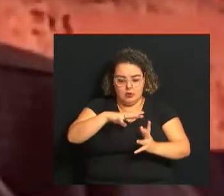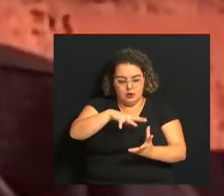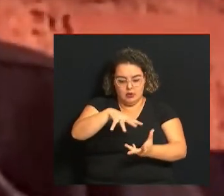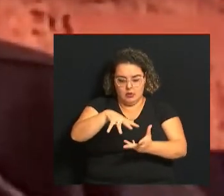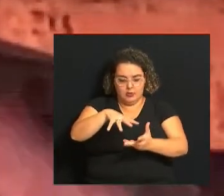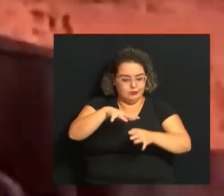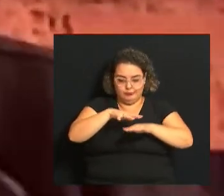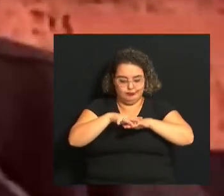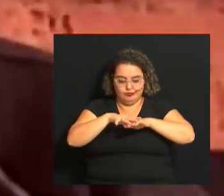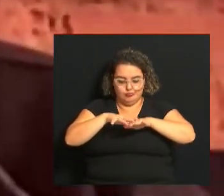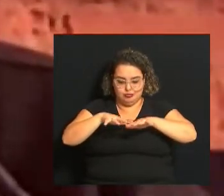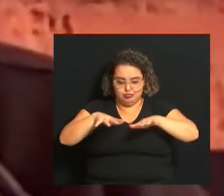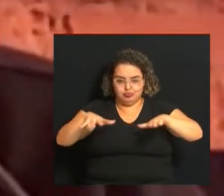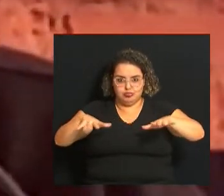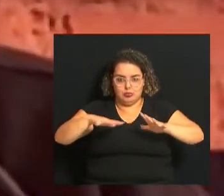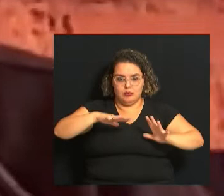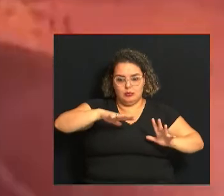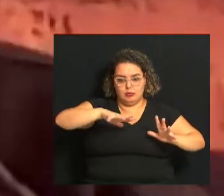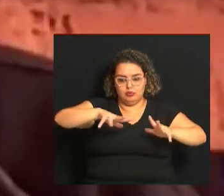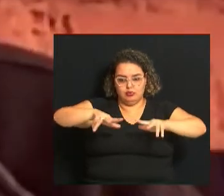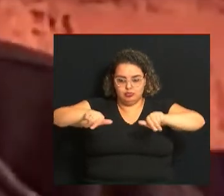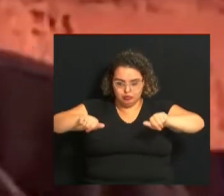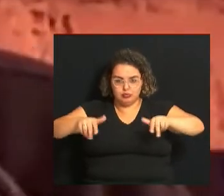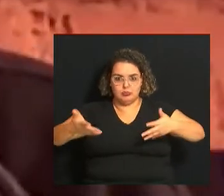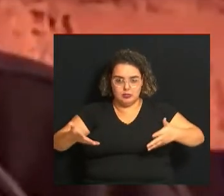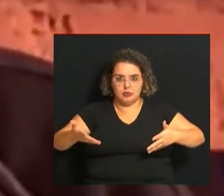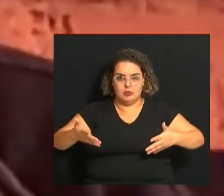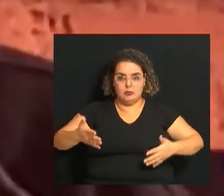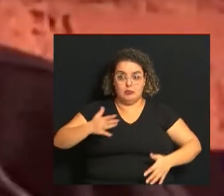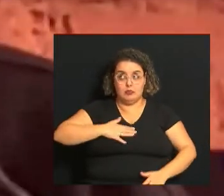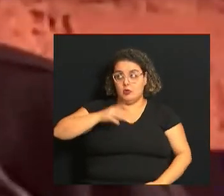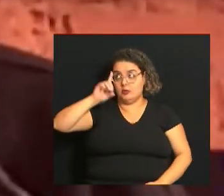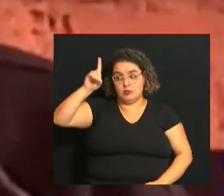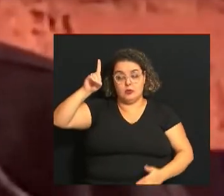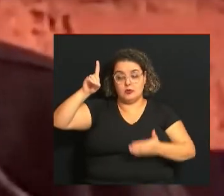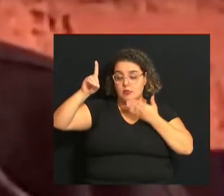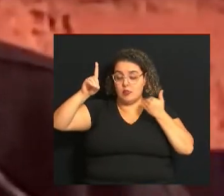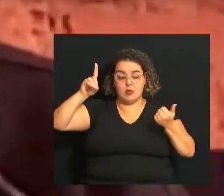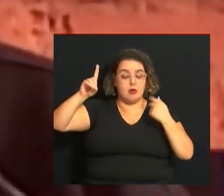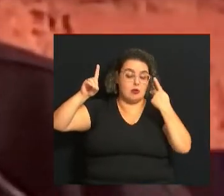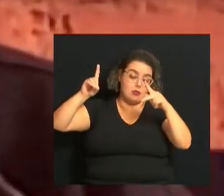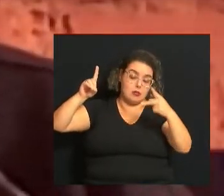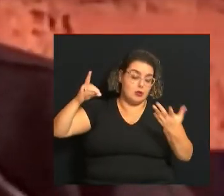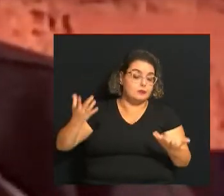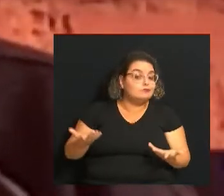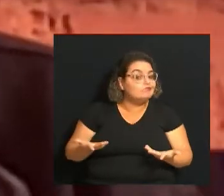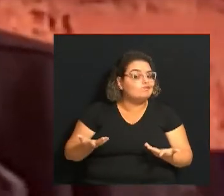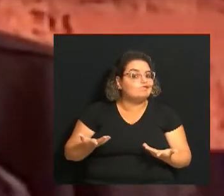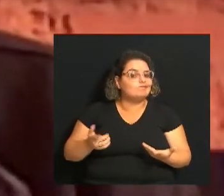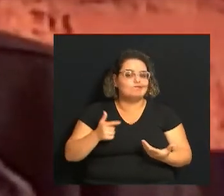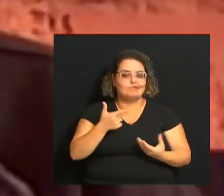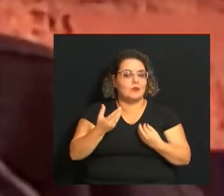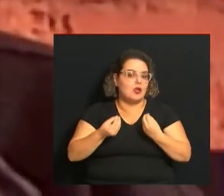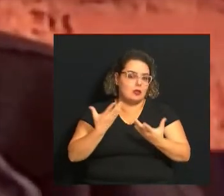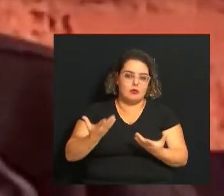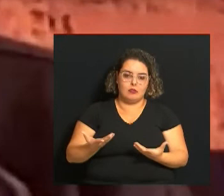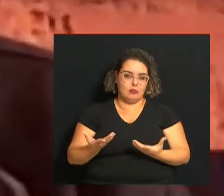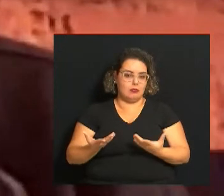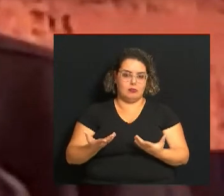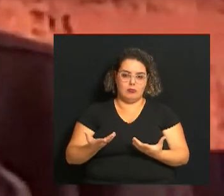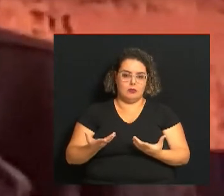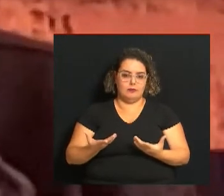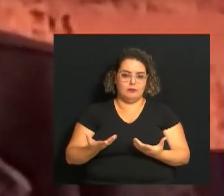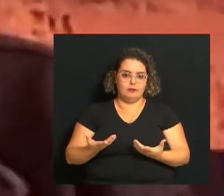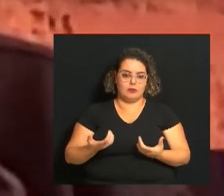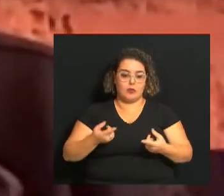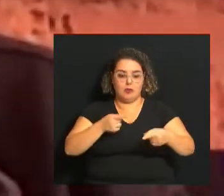você dizer, o meu Deus é melhor que o seu. São coisas inexplicáveis racionalmente, né? Então você passa a atacar a própria